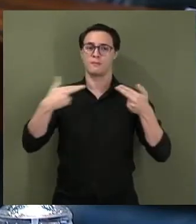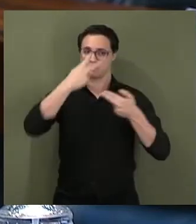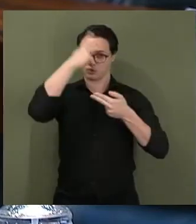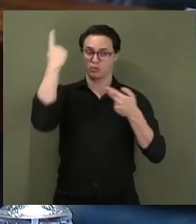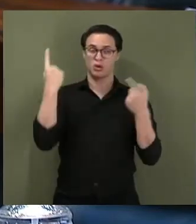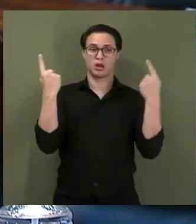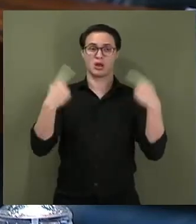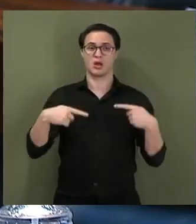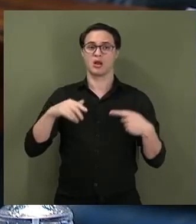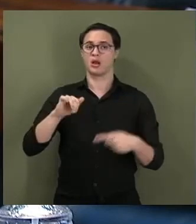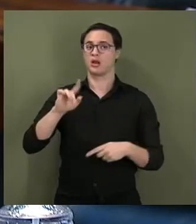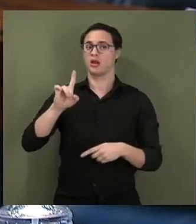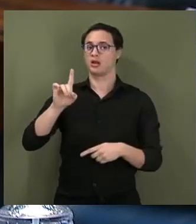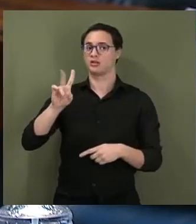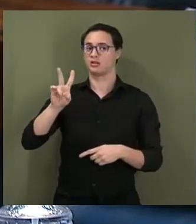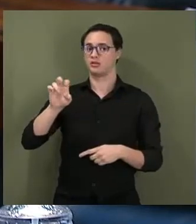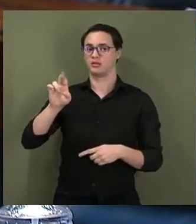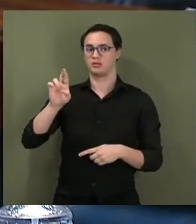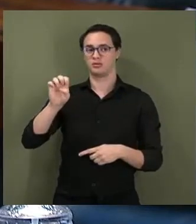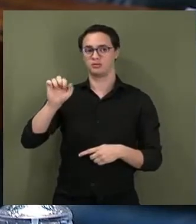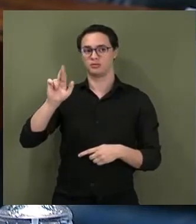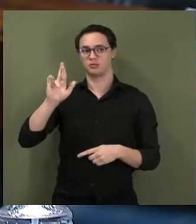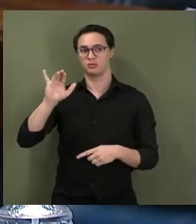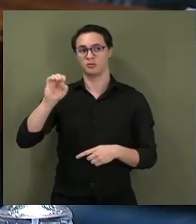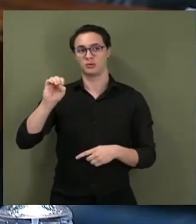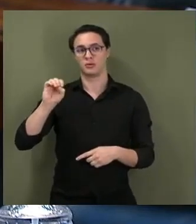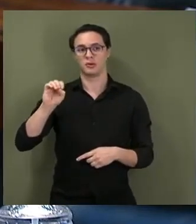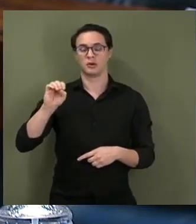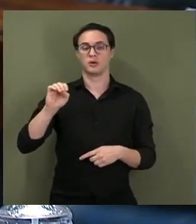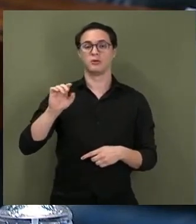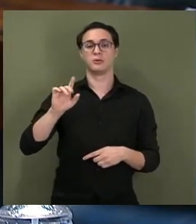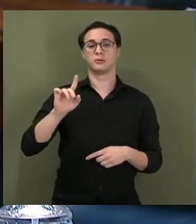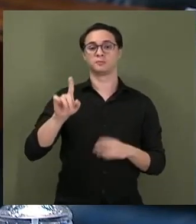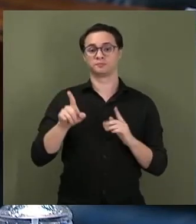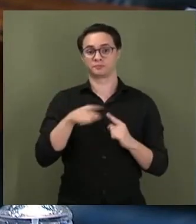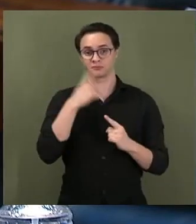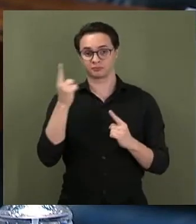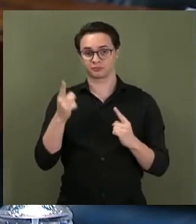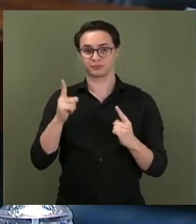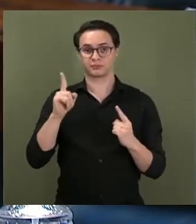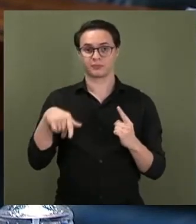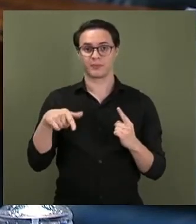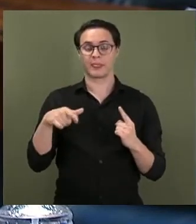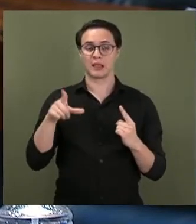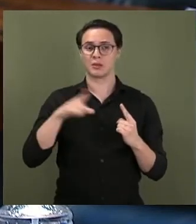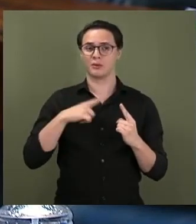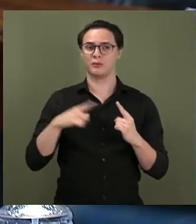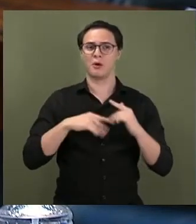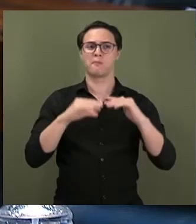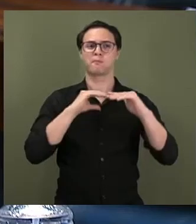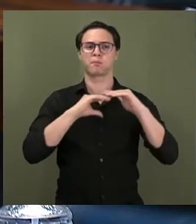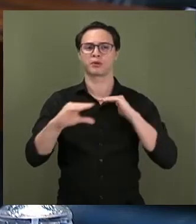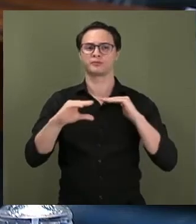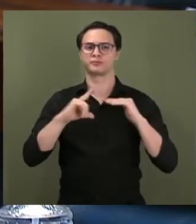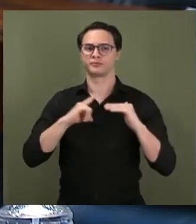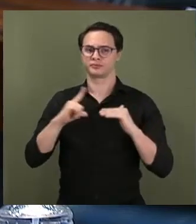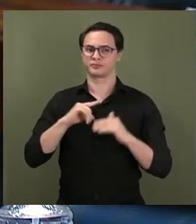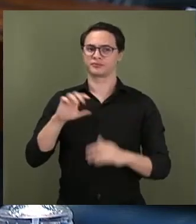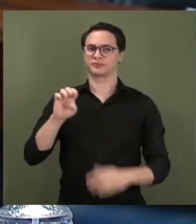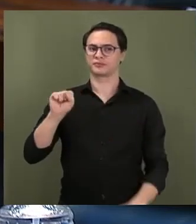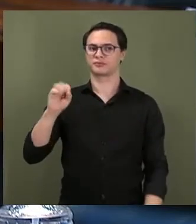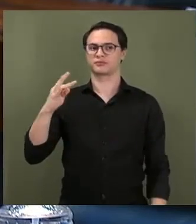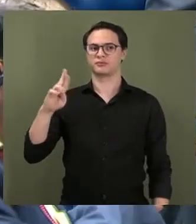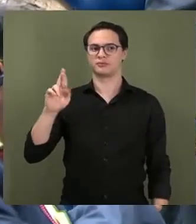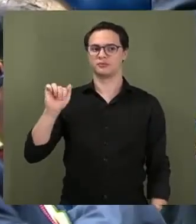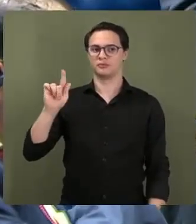tenha de ser suplantado numa eleição. O primeiro é ter recebido ou estar recebendo recurso financeiro de procedência estrangeira. Sobre